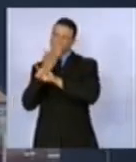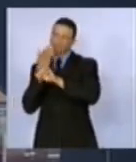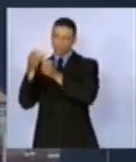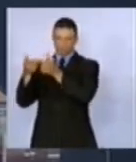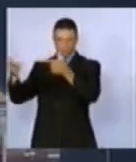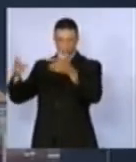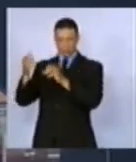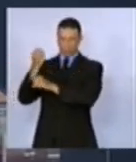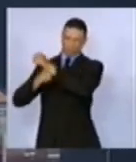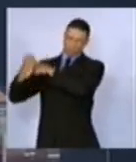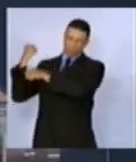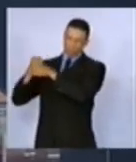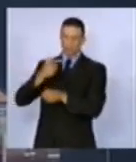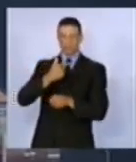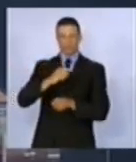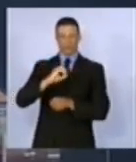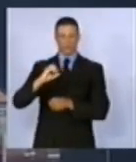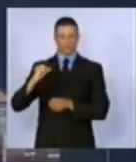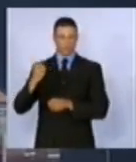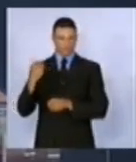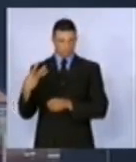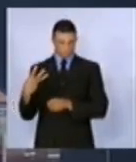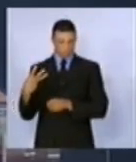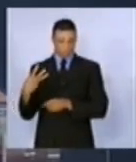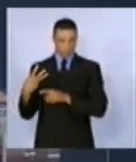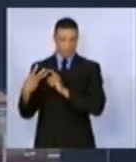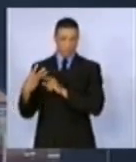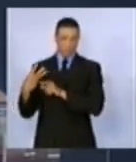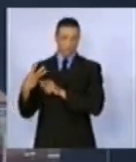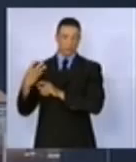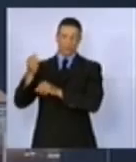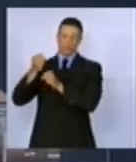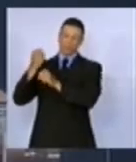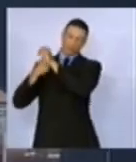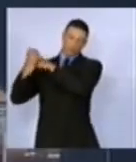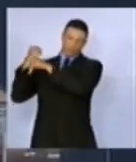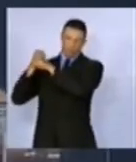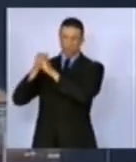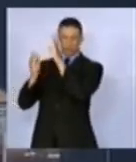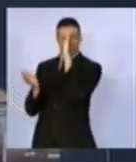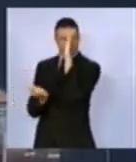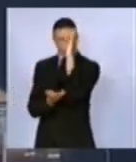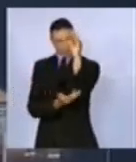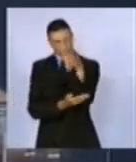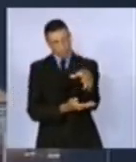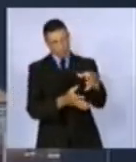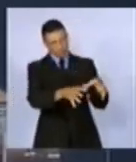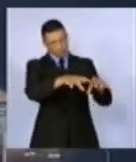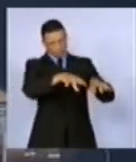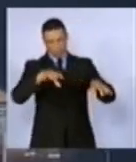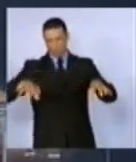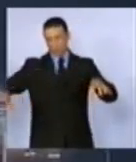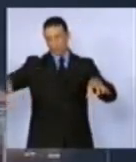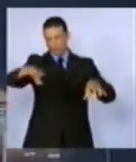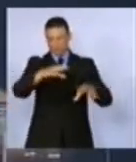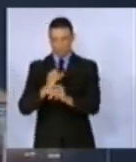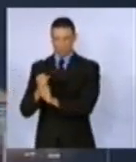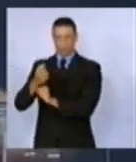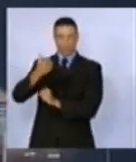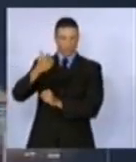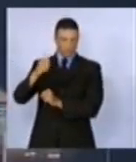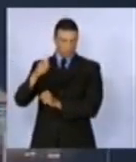2003 nós tivemos uma safra de 13 milhões de toneladas de cana Éramos apenas 11 unidades no ano